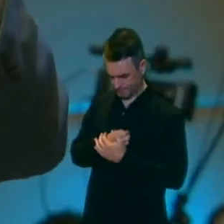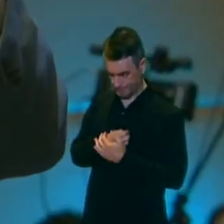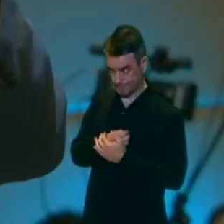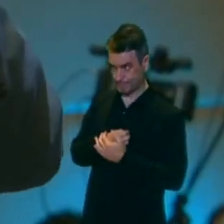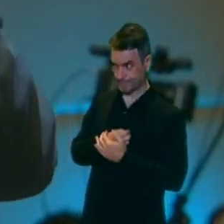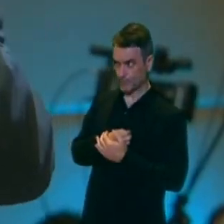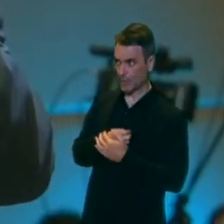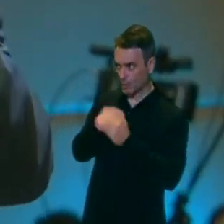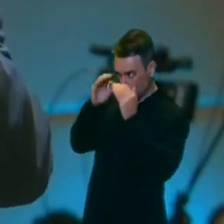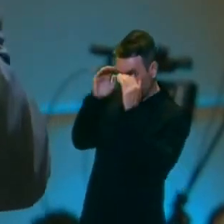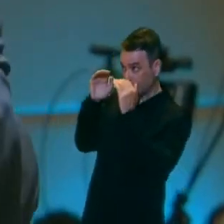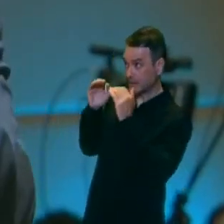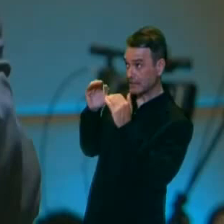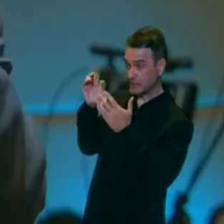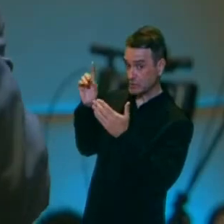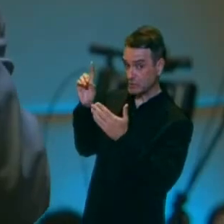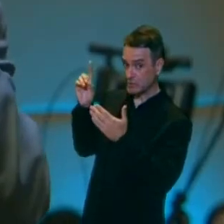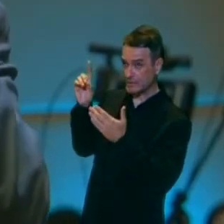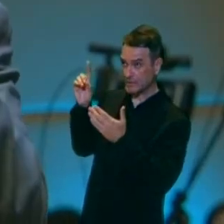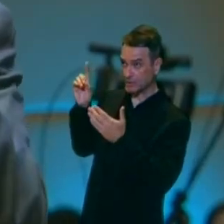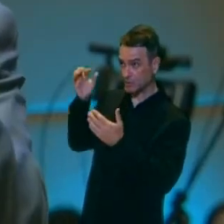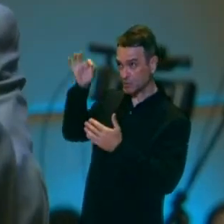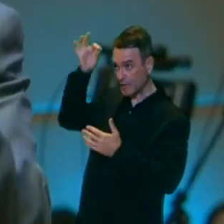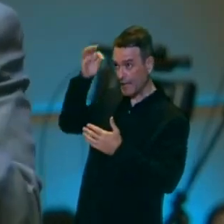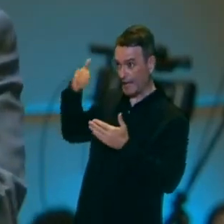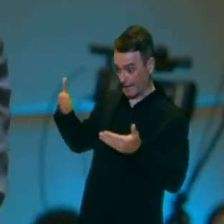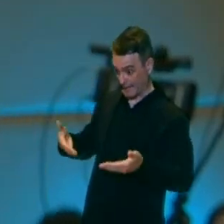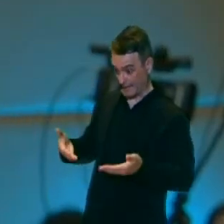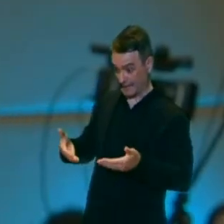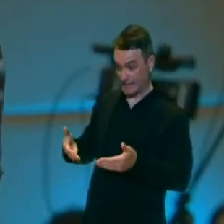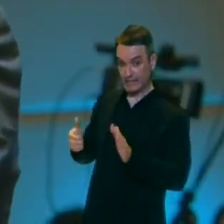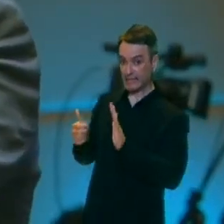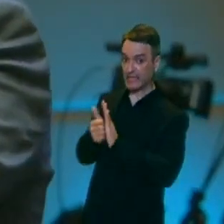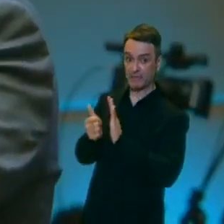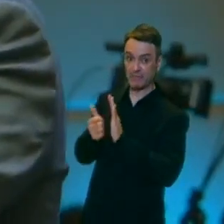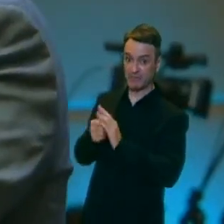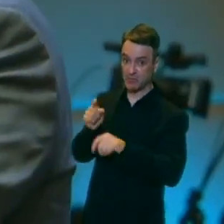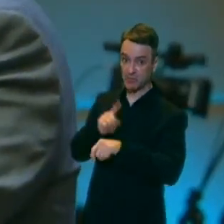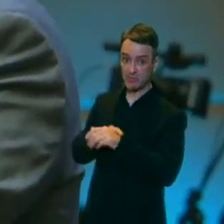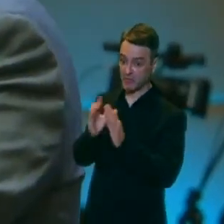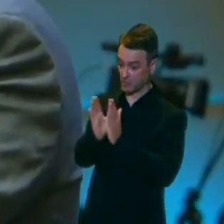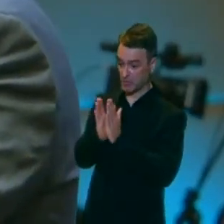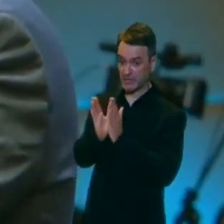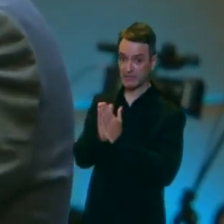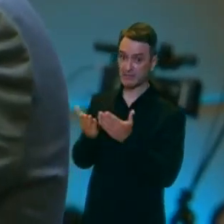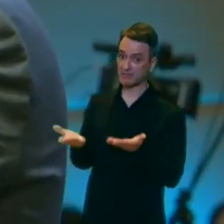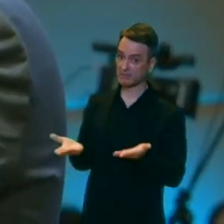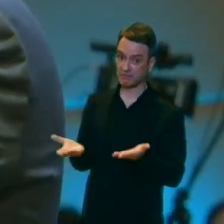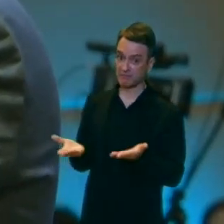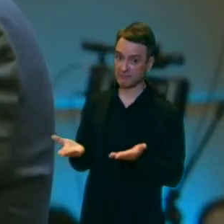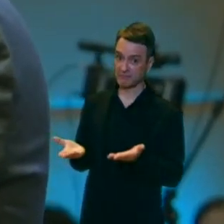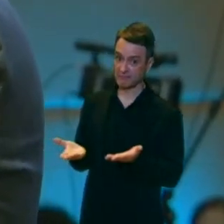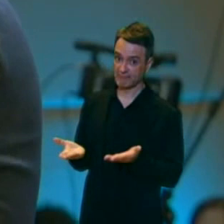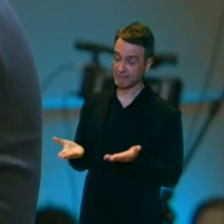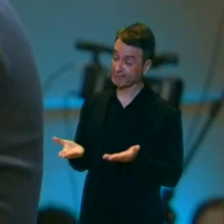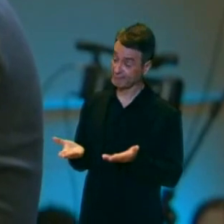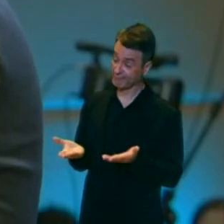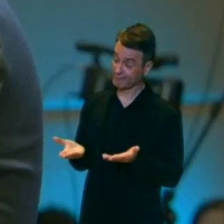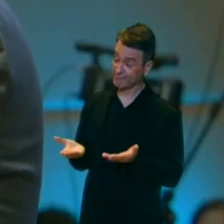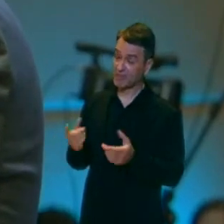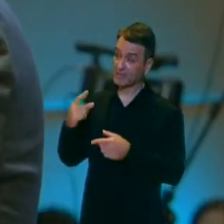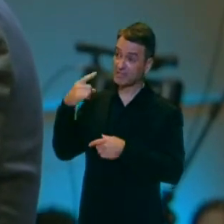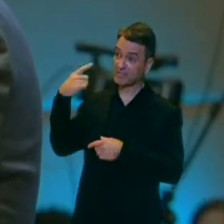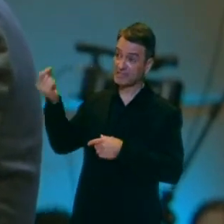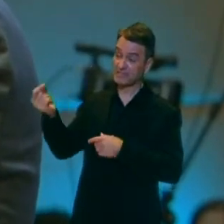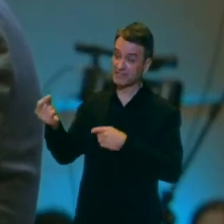e obedecer a voz do Espírito num templo, num momento de oração, não se engane. Quando você sair por